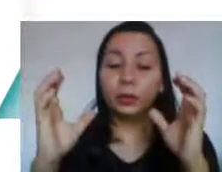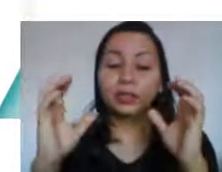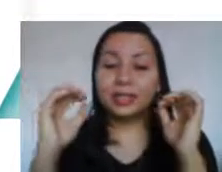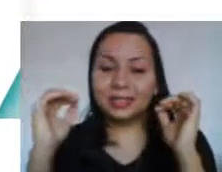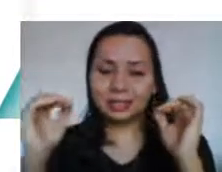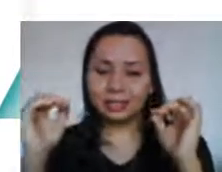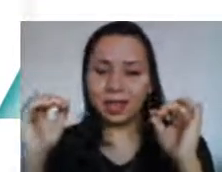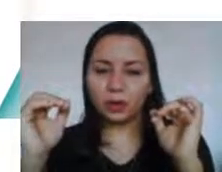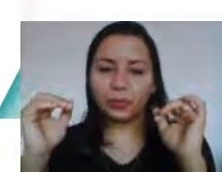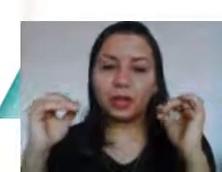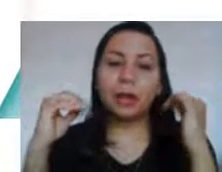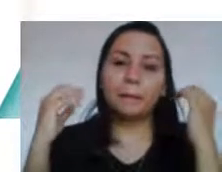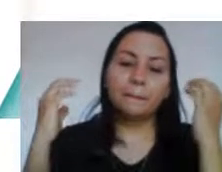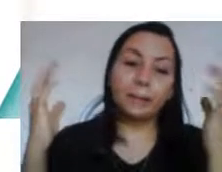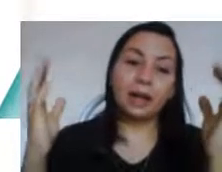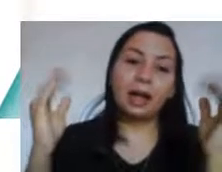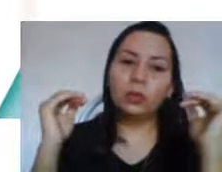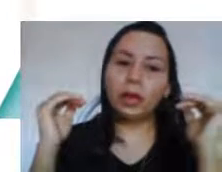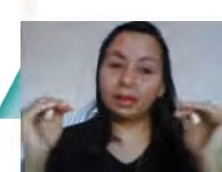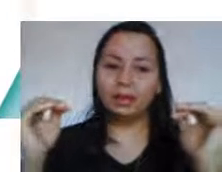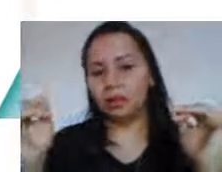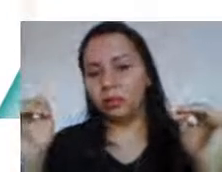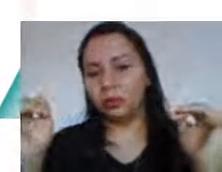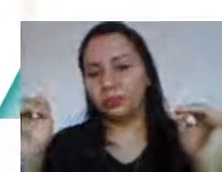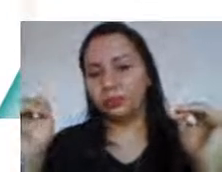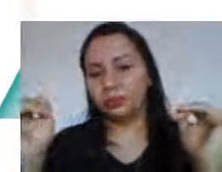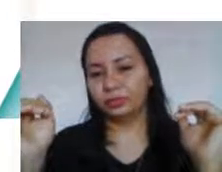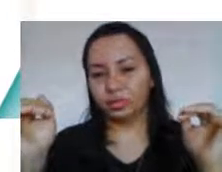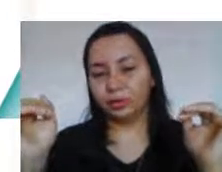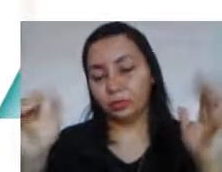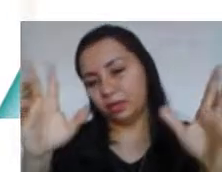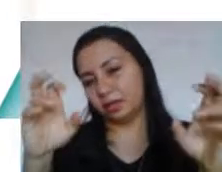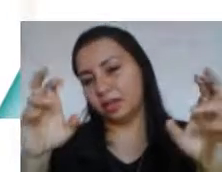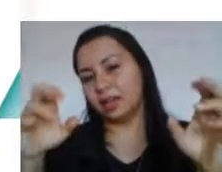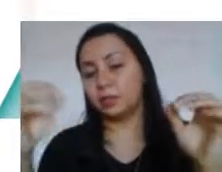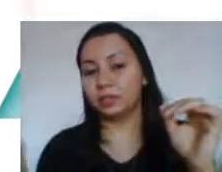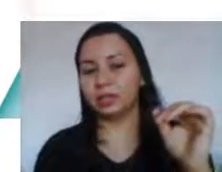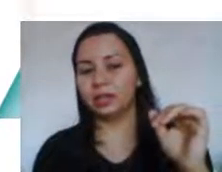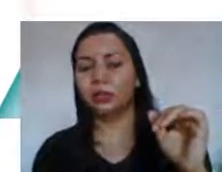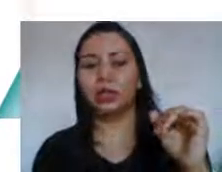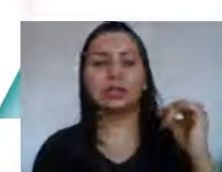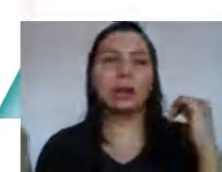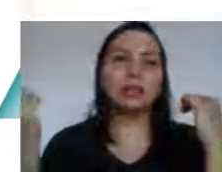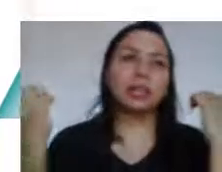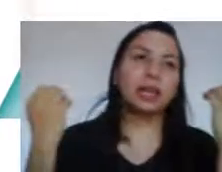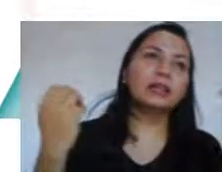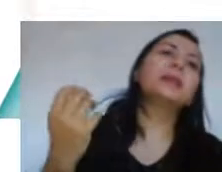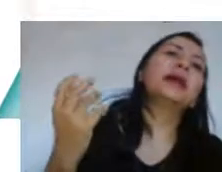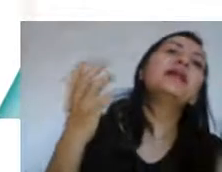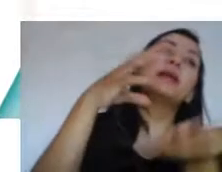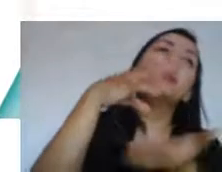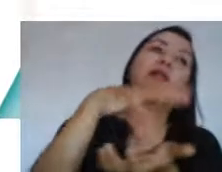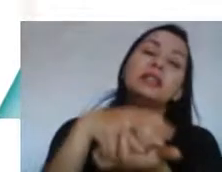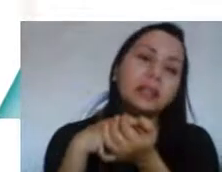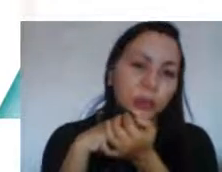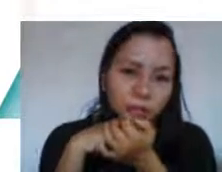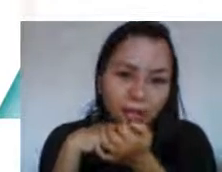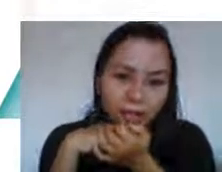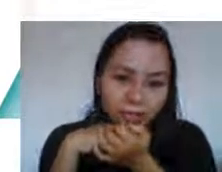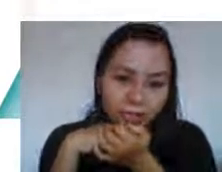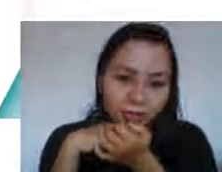um processo necessário para o equilíbrio, digamos, entre aspas, dessa natureza. À medida que ele também